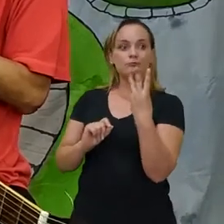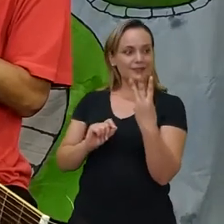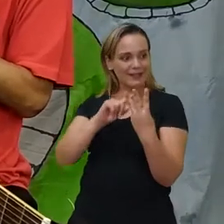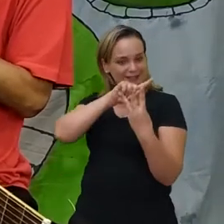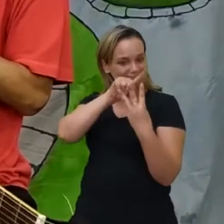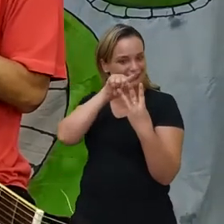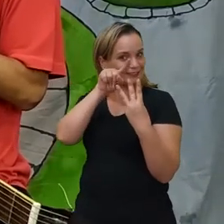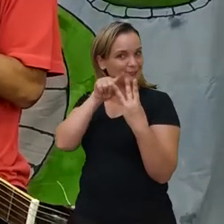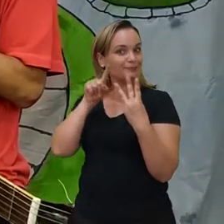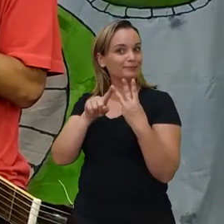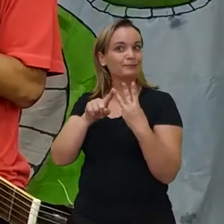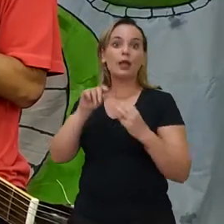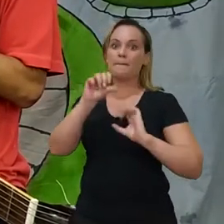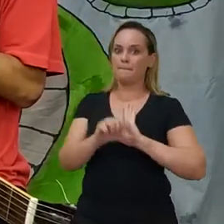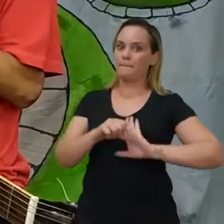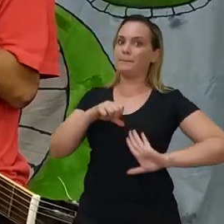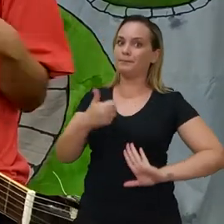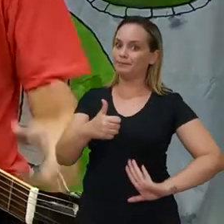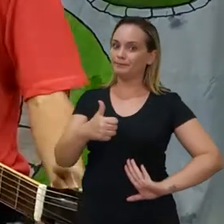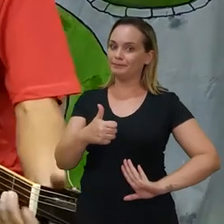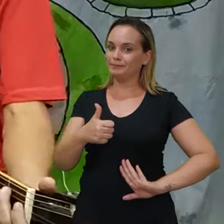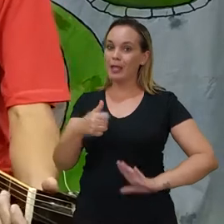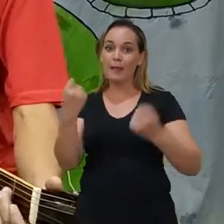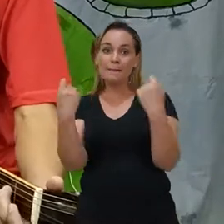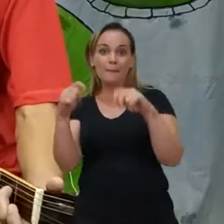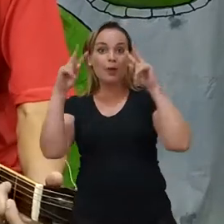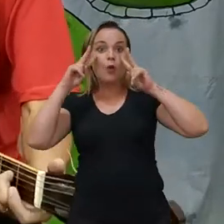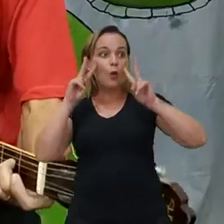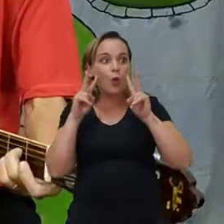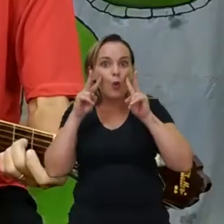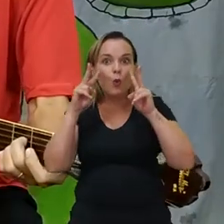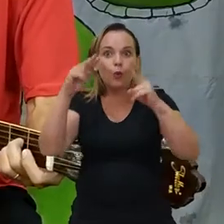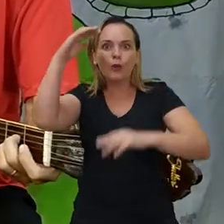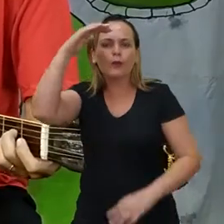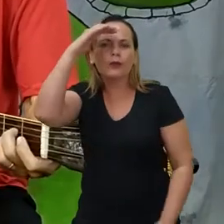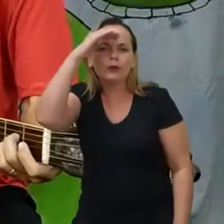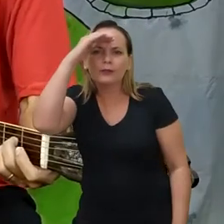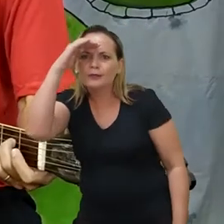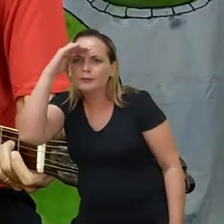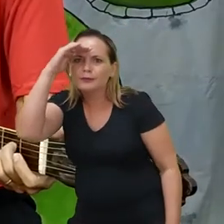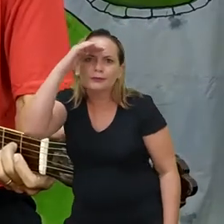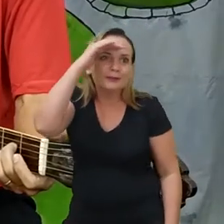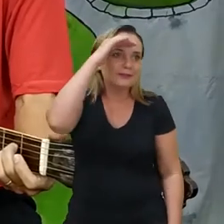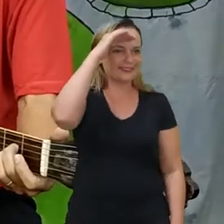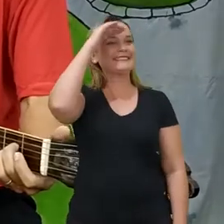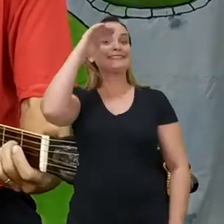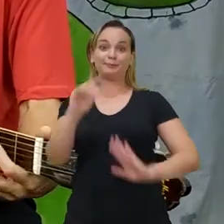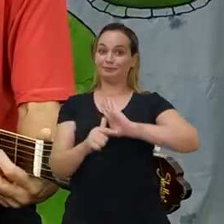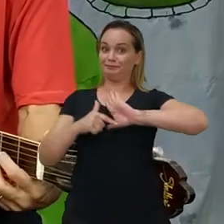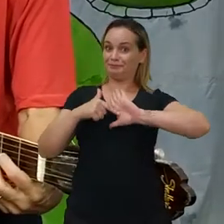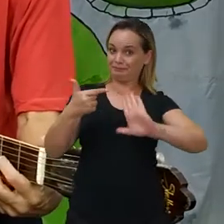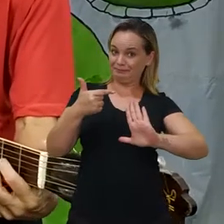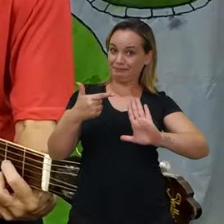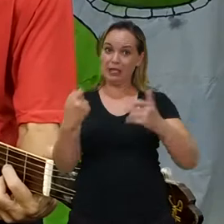Tá, então peraí. Vamos lembrar. Primeiro, tem que olhar. Olhar. Olhei. Segundo, tem